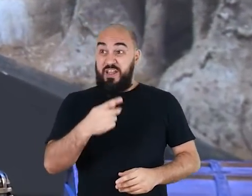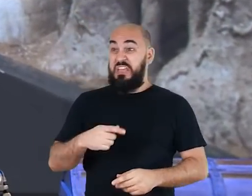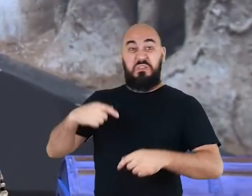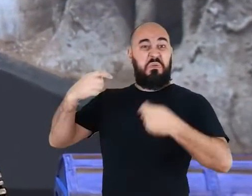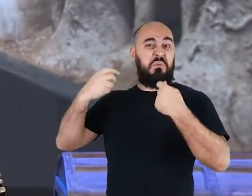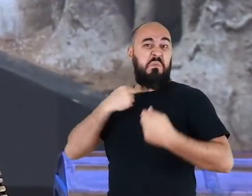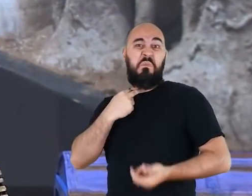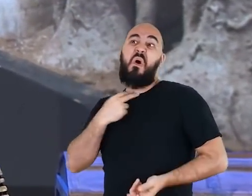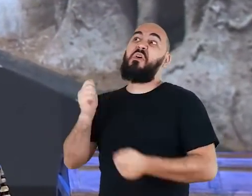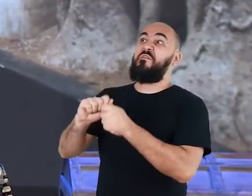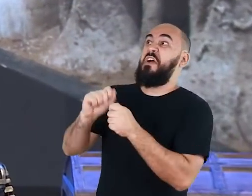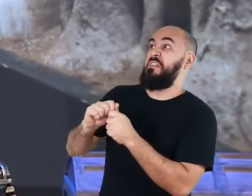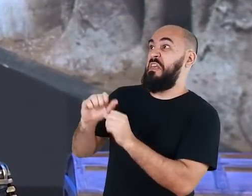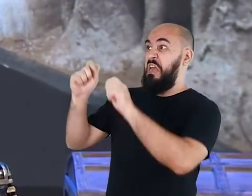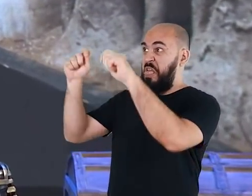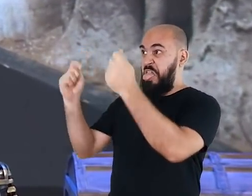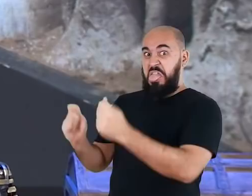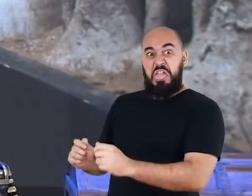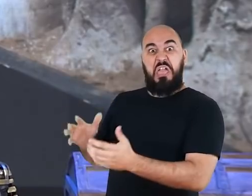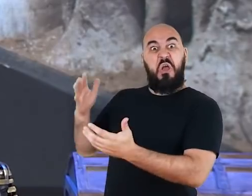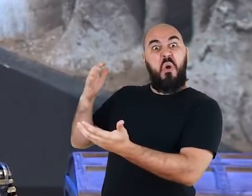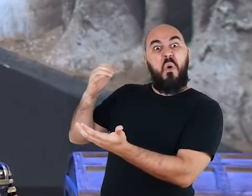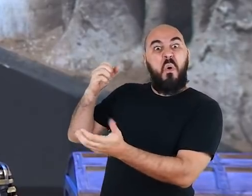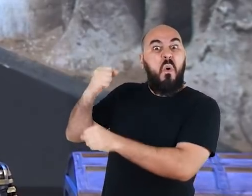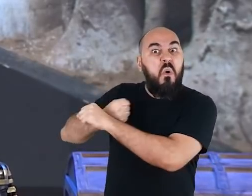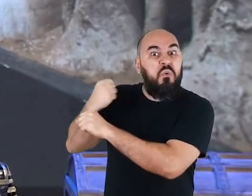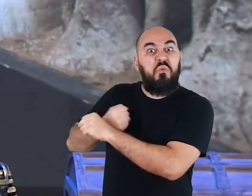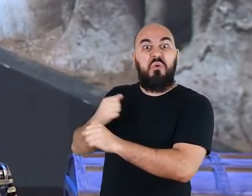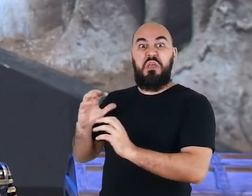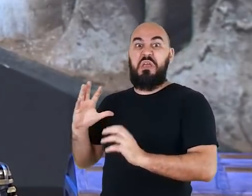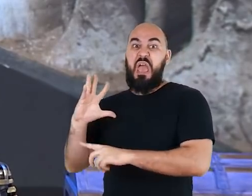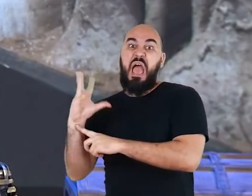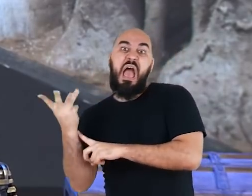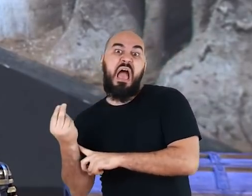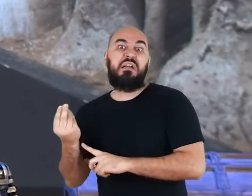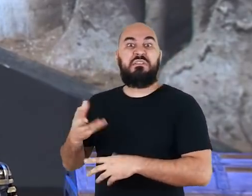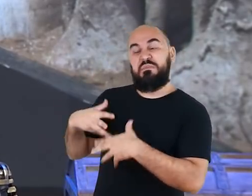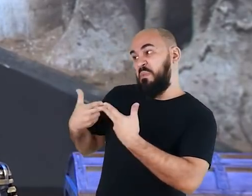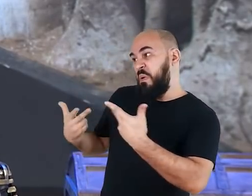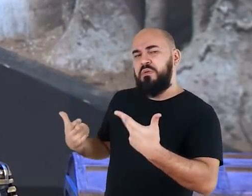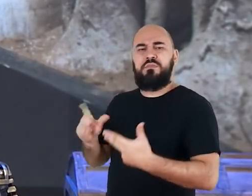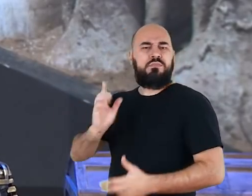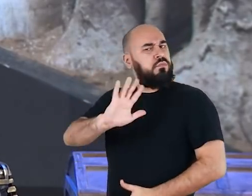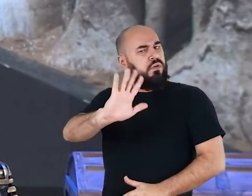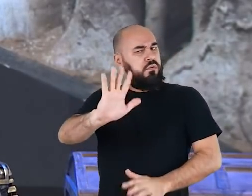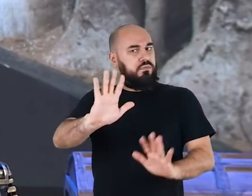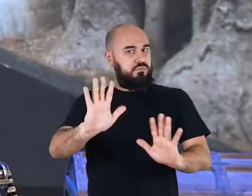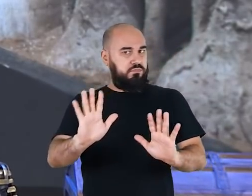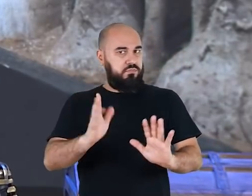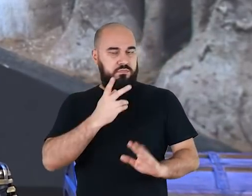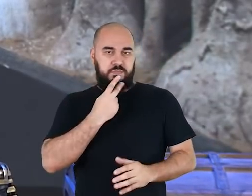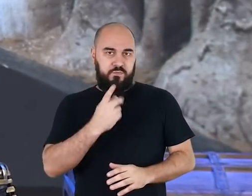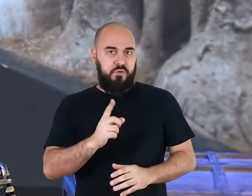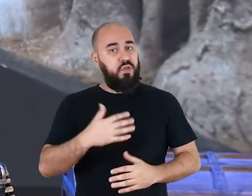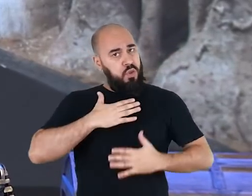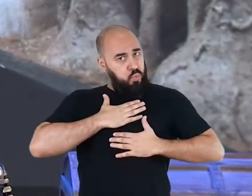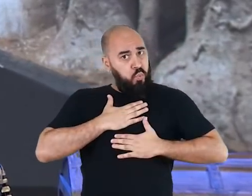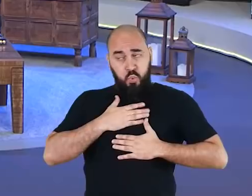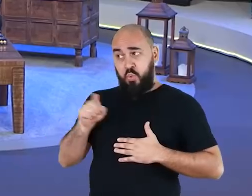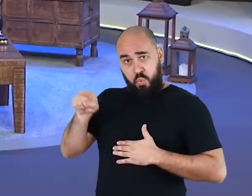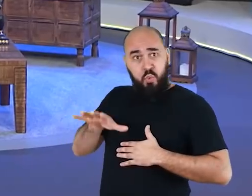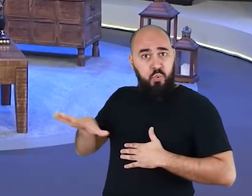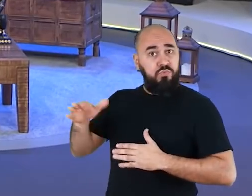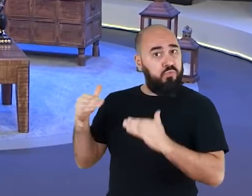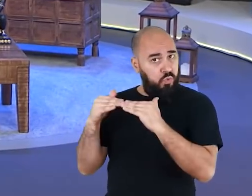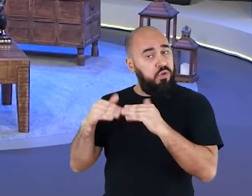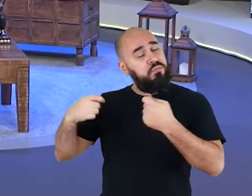invalidação das artes de maneira nenhuma. Eu sou apreciador das artes, sejam elas em forma de pintura, escultura ou arquitetura. O